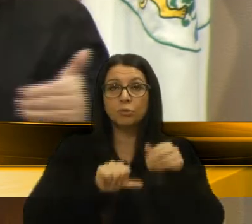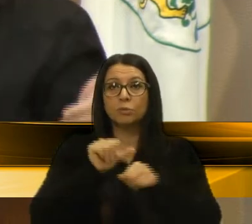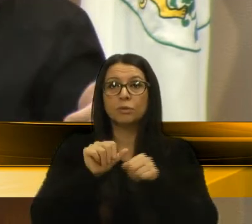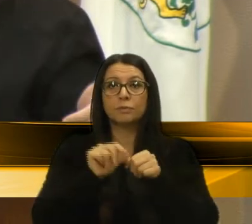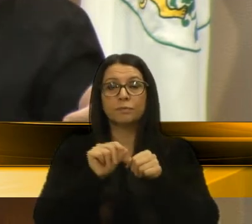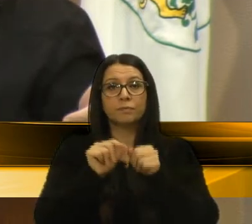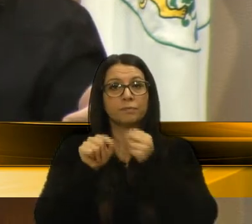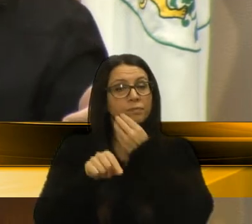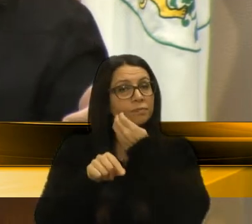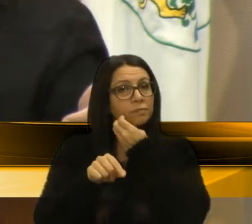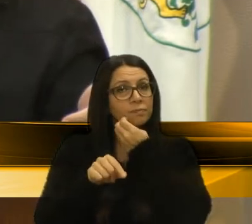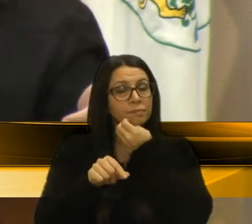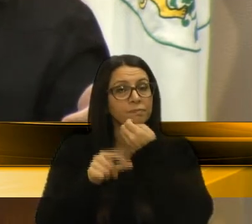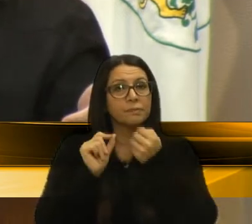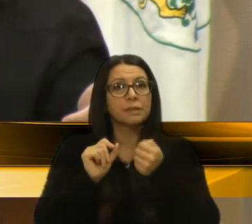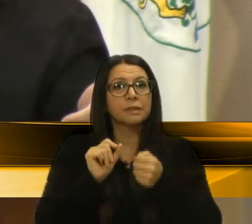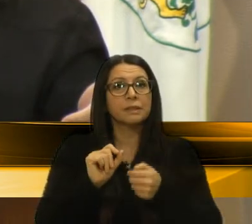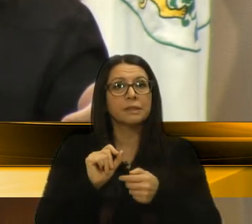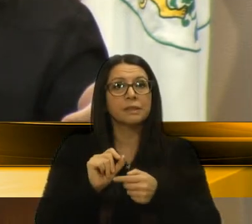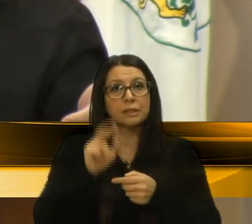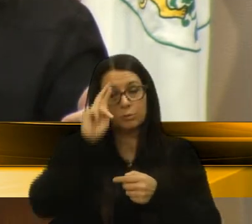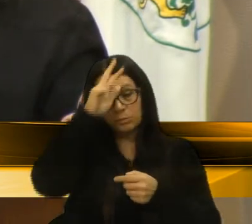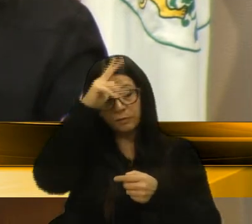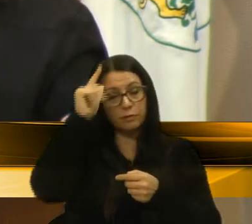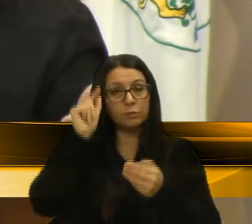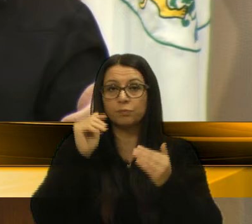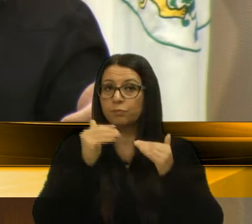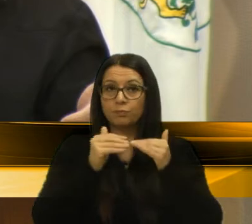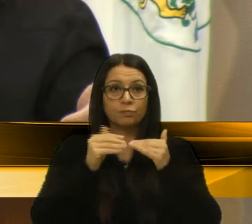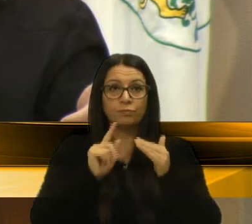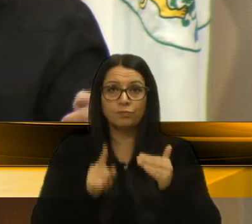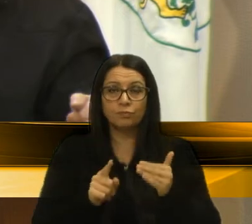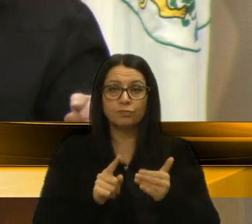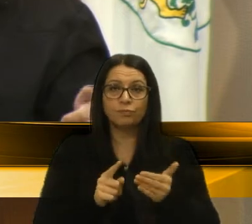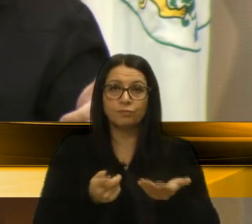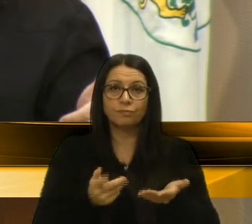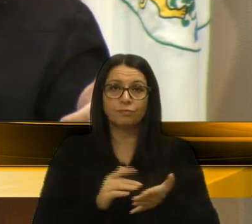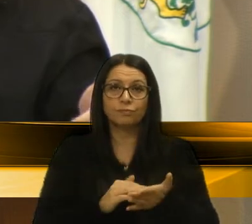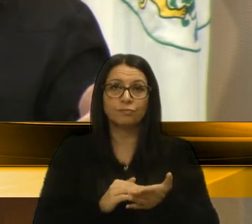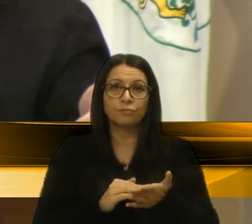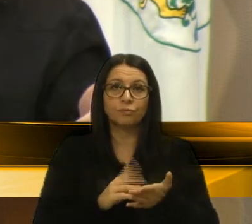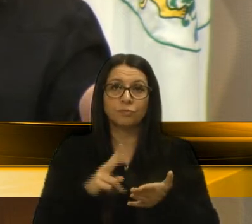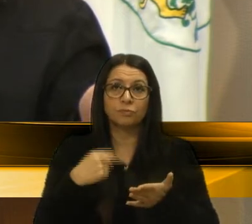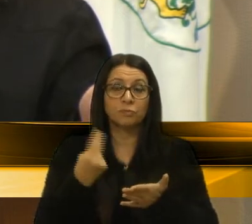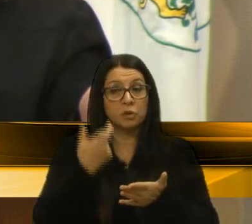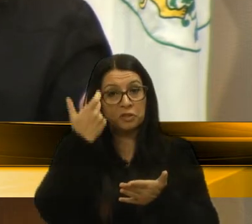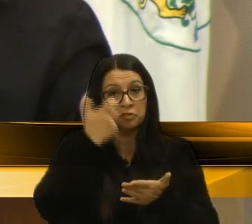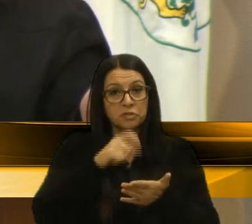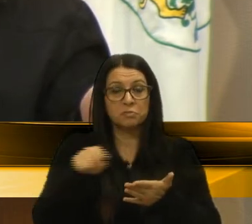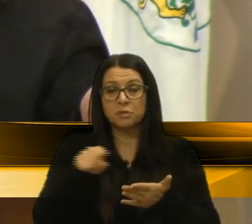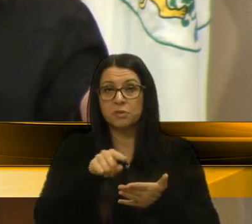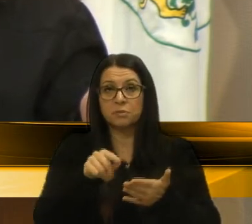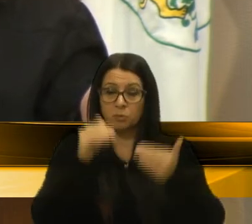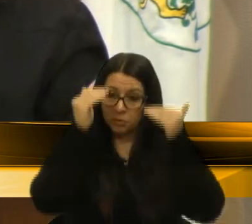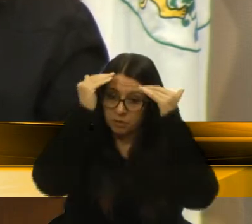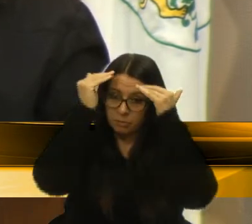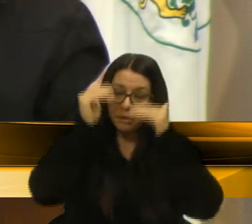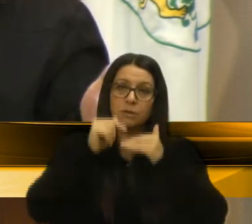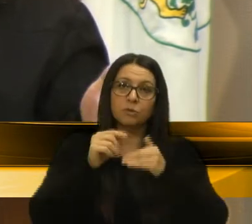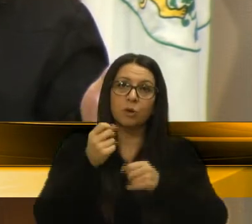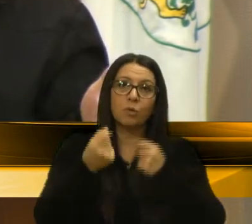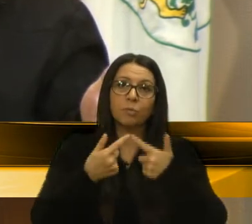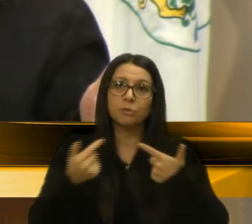feitas na casa, se eventualmente o prefeito não concordar, embora nós achamos, com todo respeito, né, que